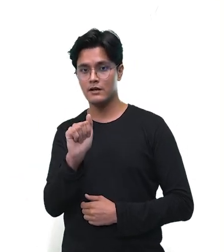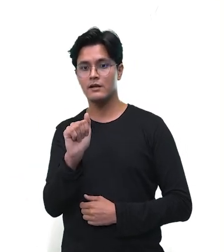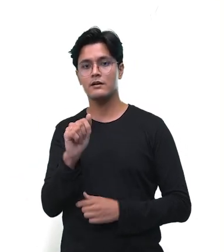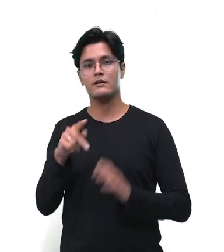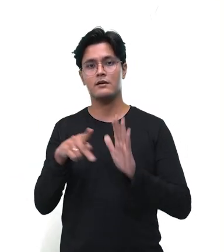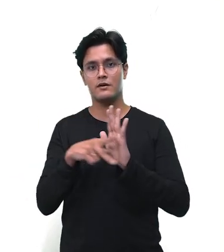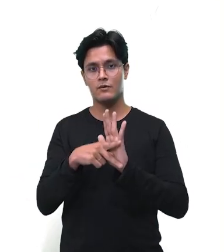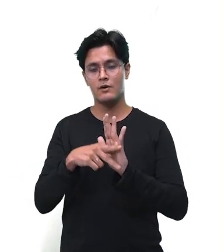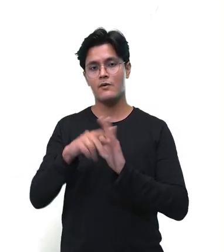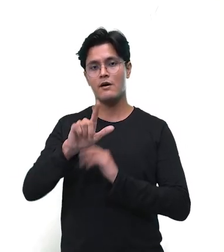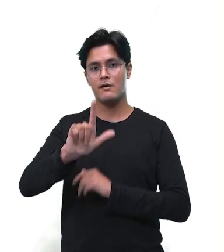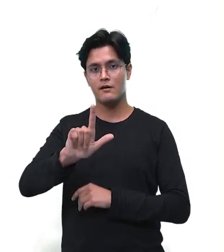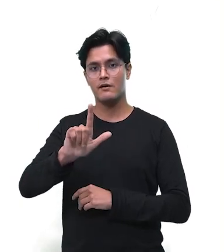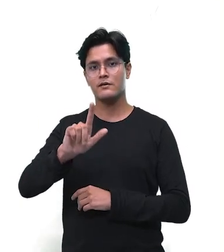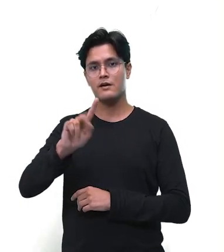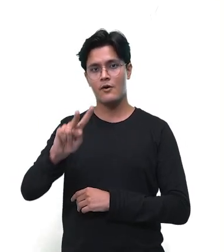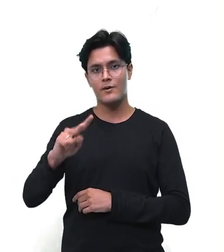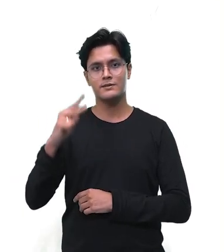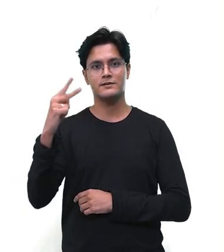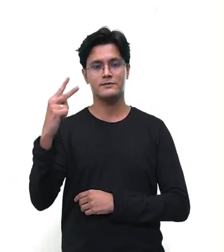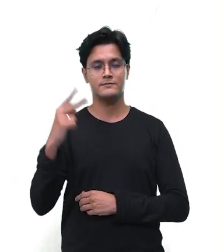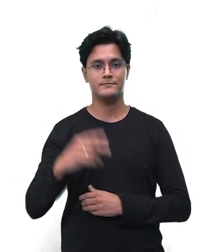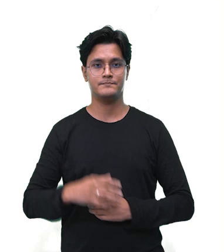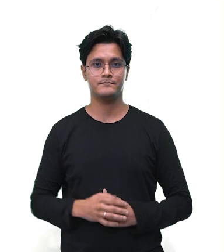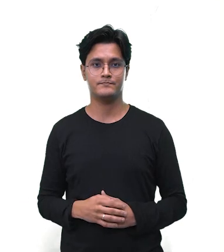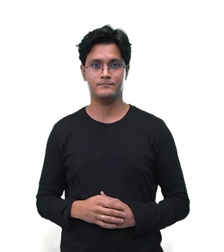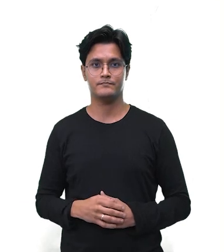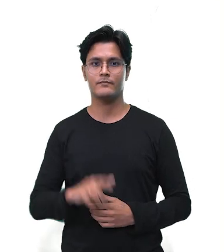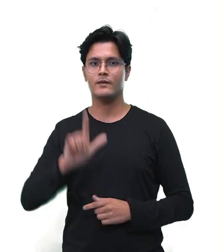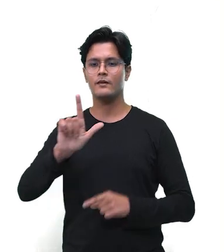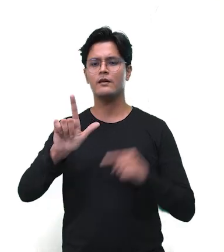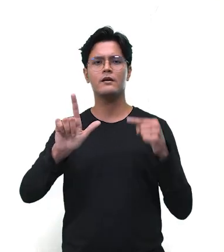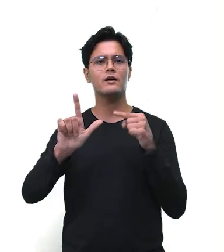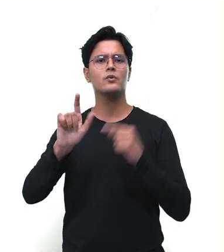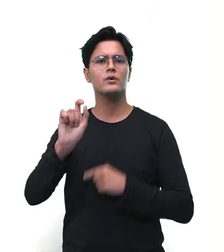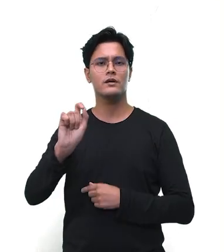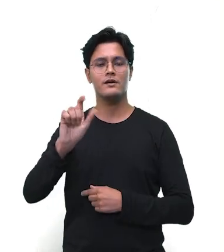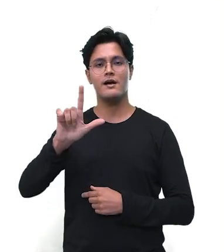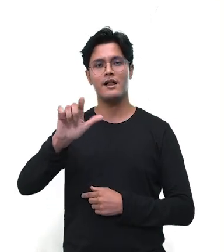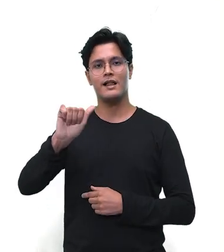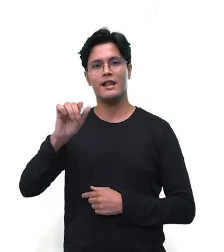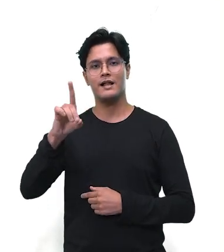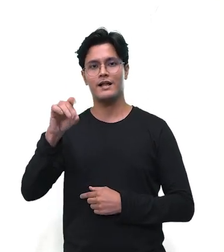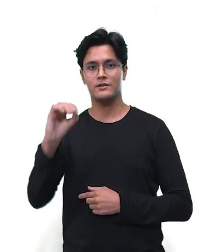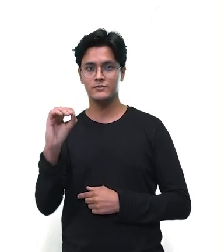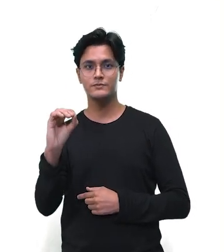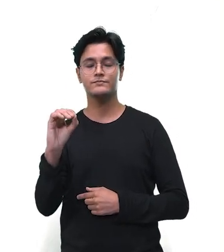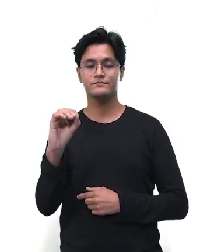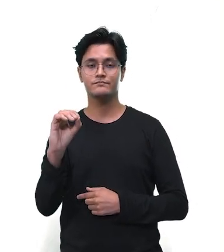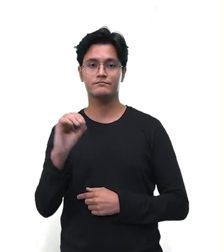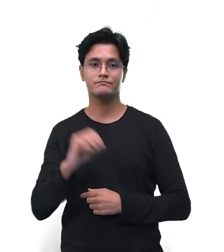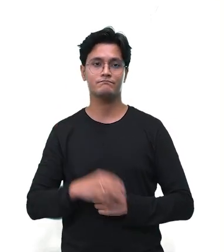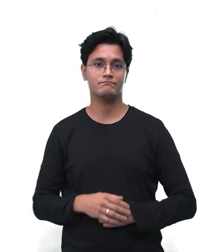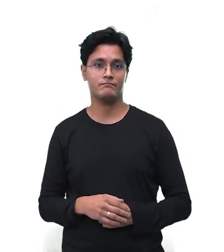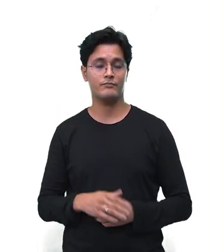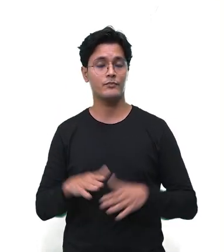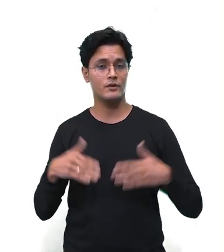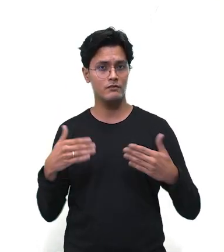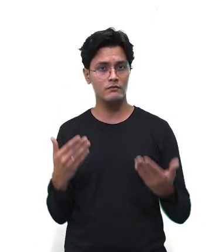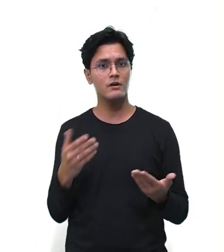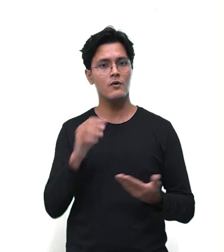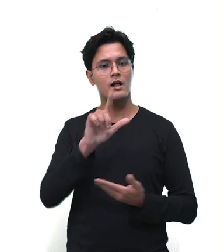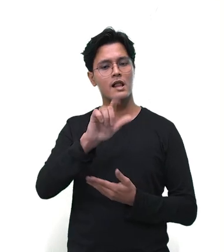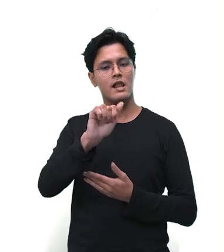a L elevado ao quadrado, tá? Esse L é de lado, tá? Então, se o lado vale 6